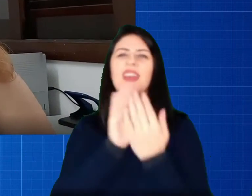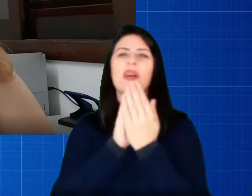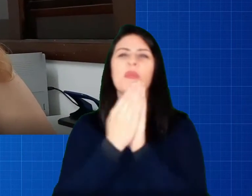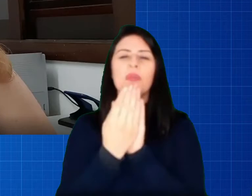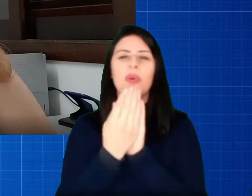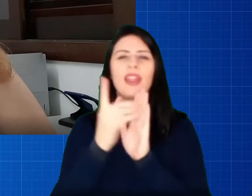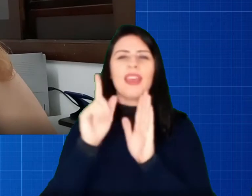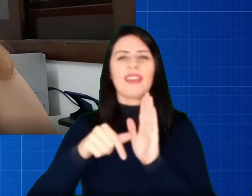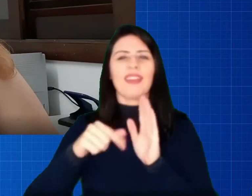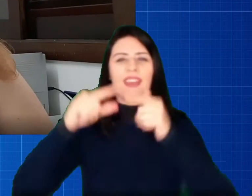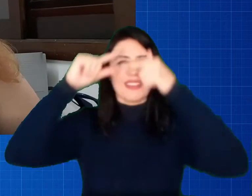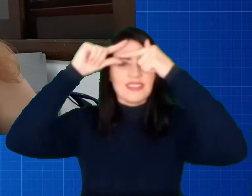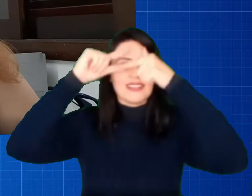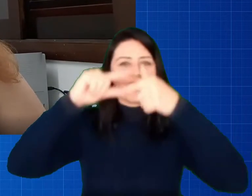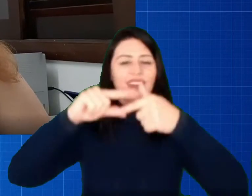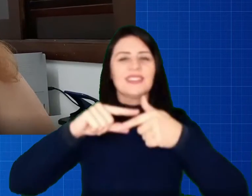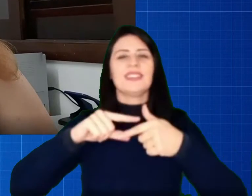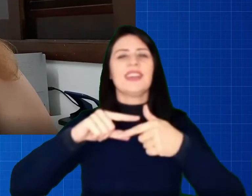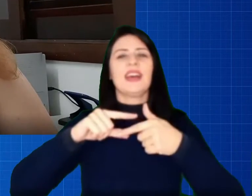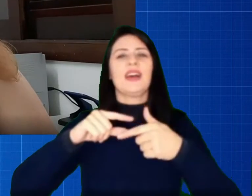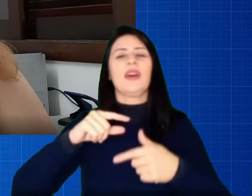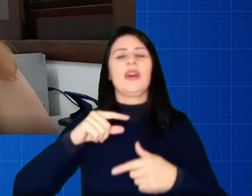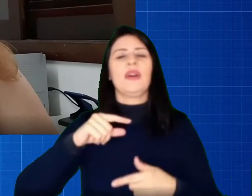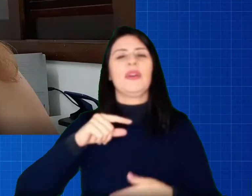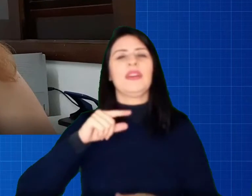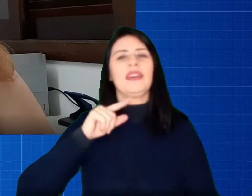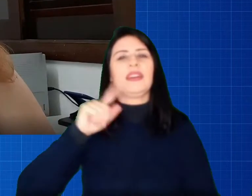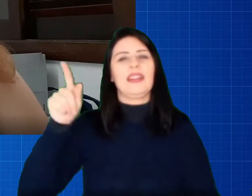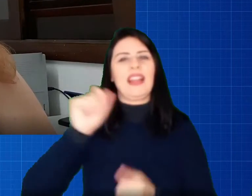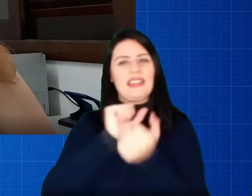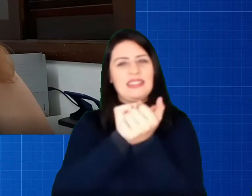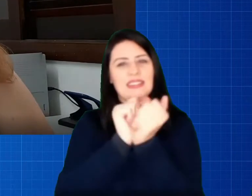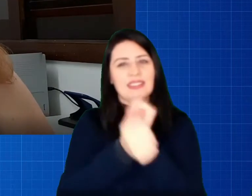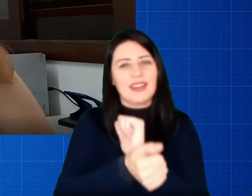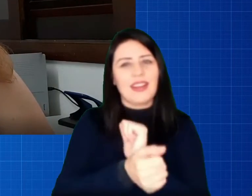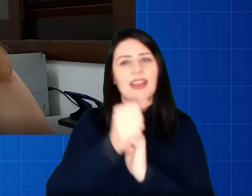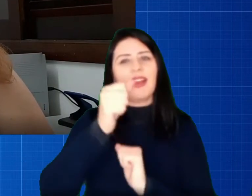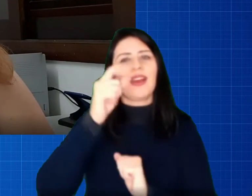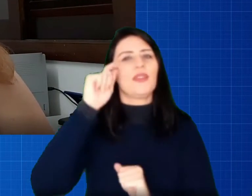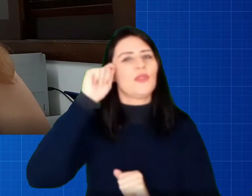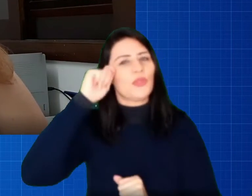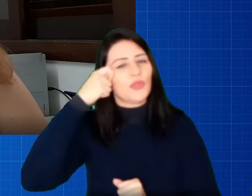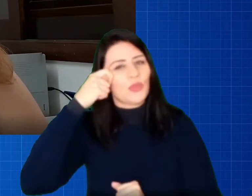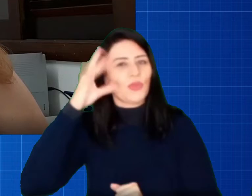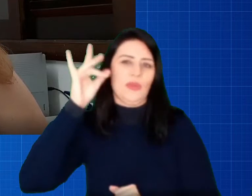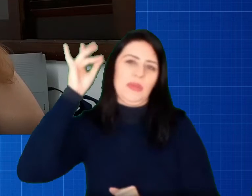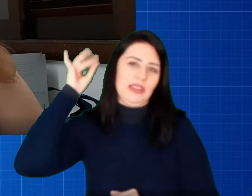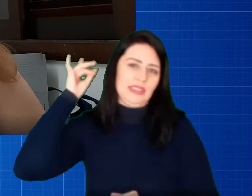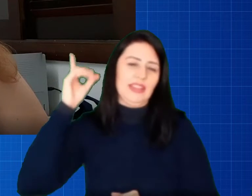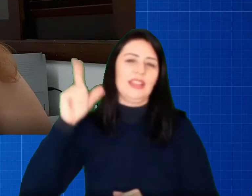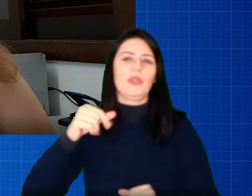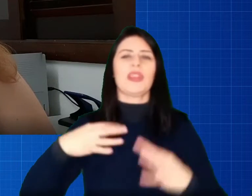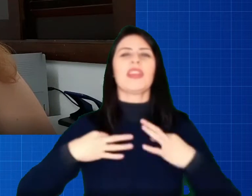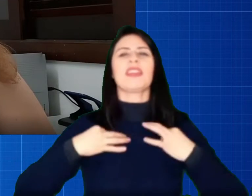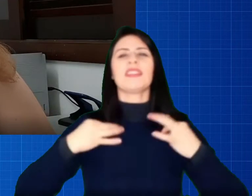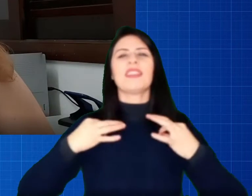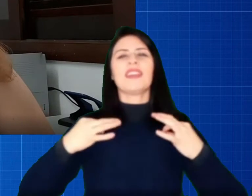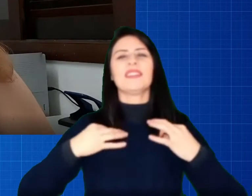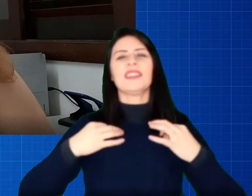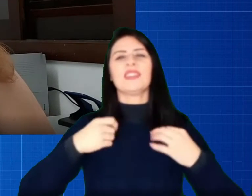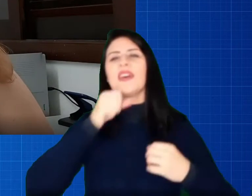chamada Abayomi. É uma bonequinha que ela é aquela tradição